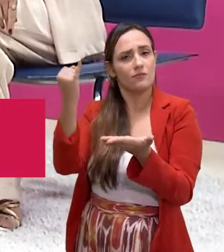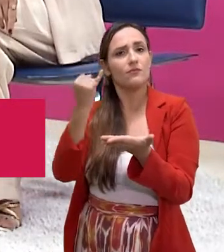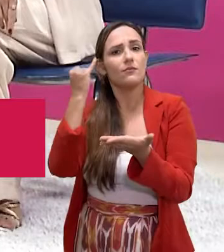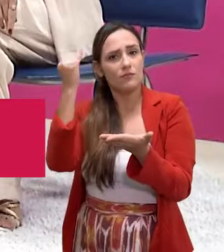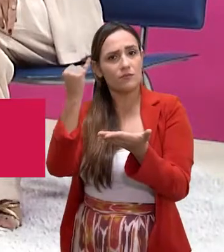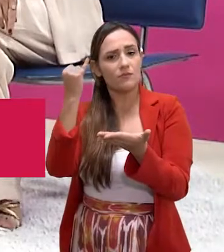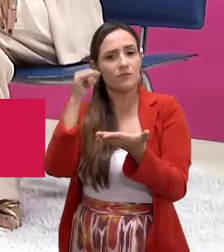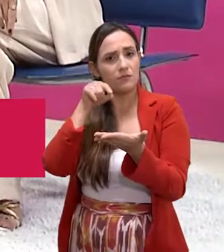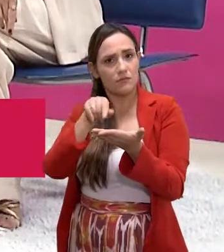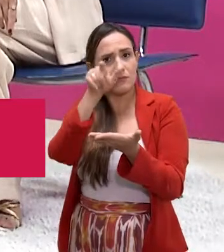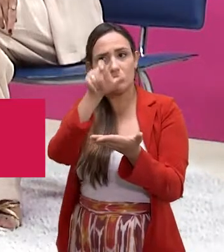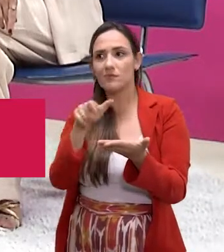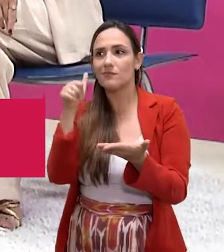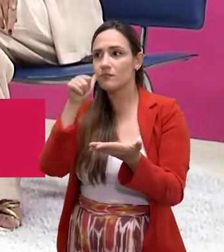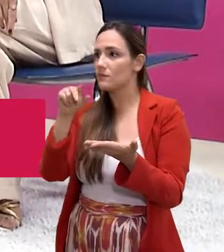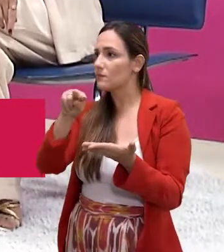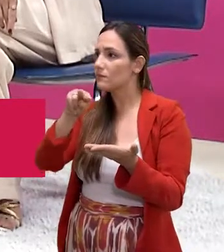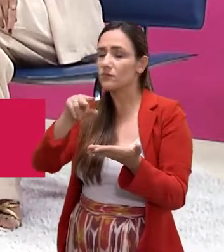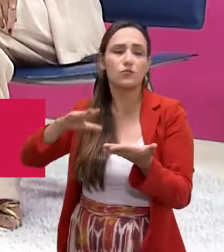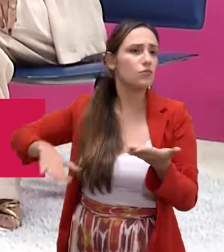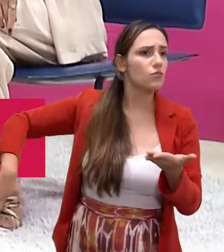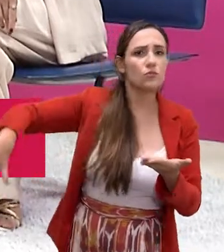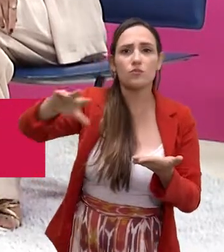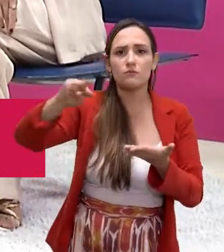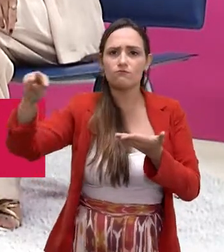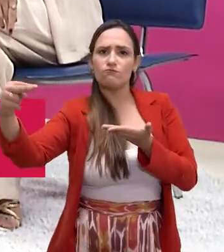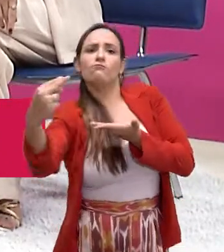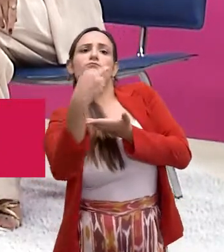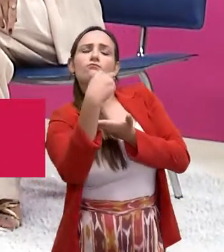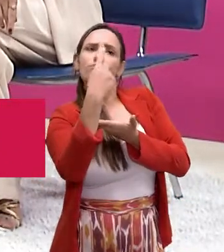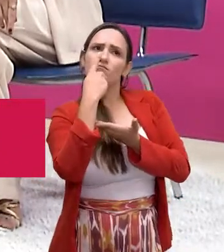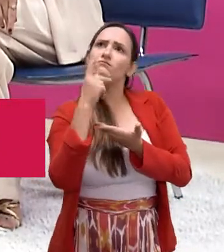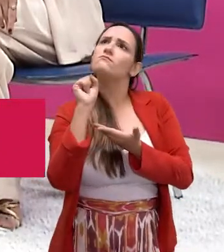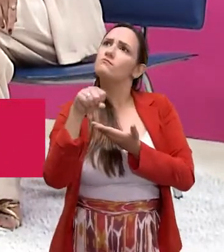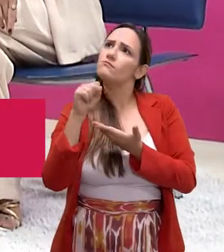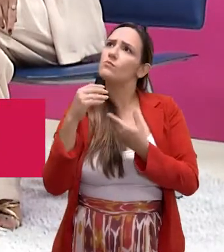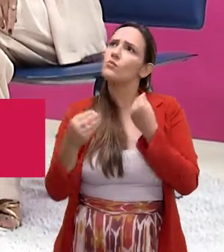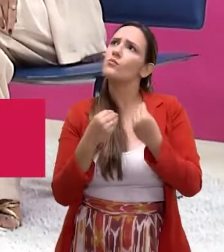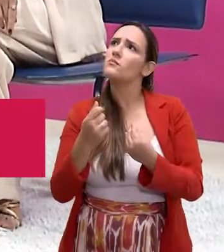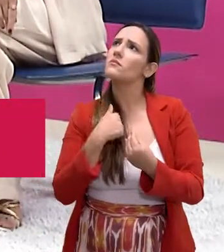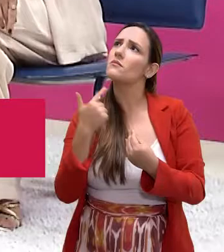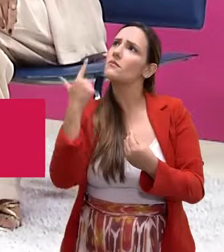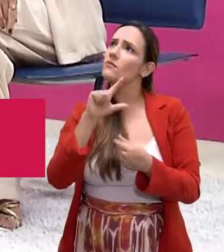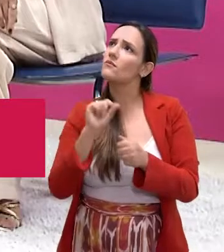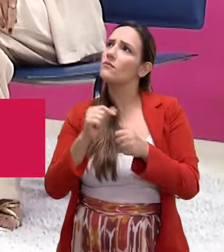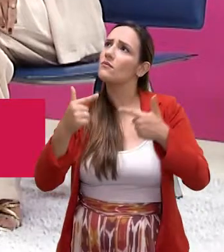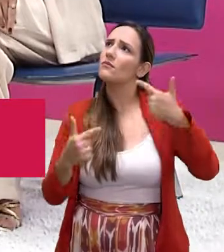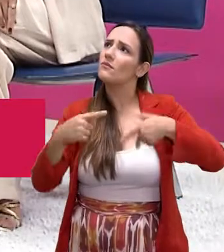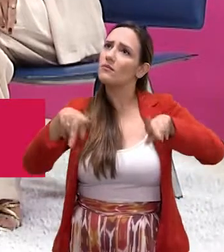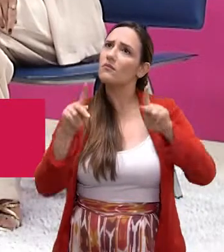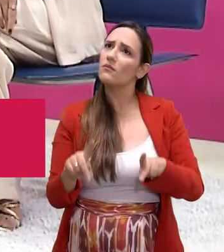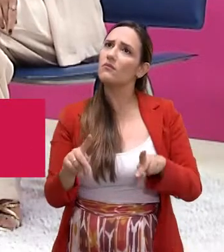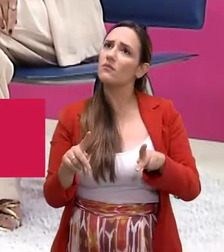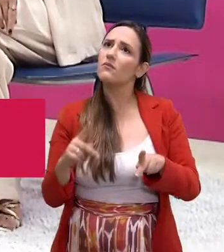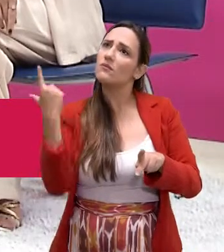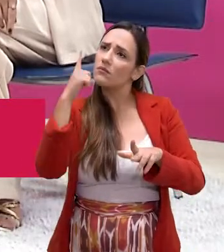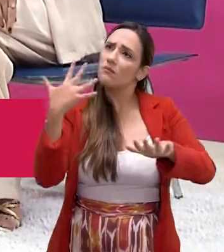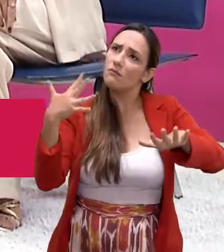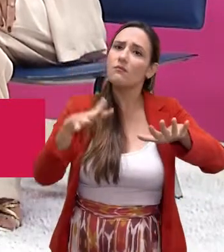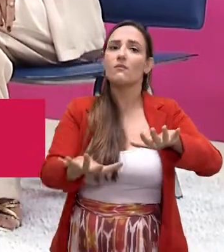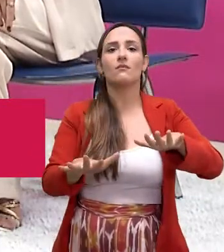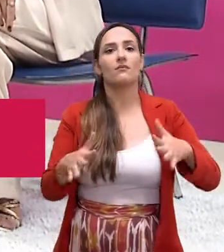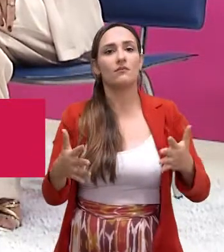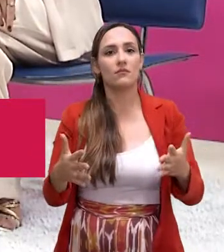a visão do que nós mulheres entendemos sobre políticas públicas, como votar políticas inclusivas se lá nós não estamos, né?